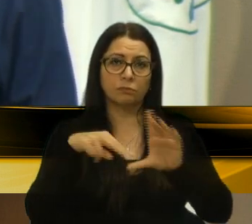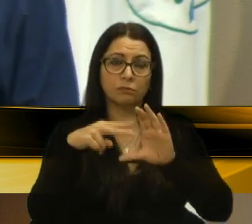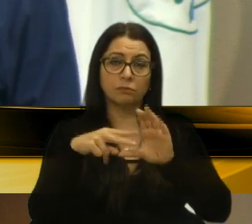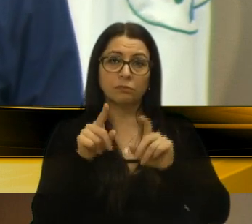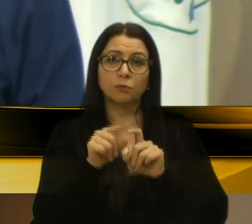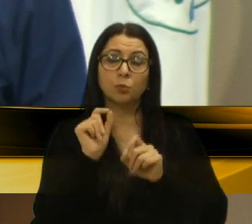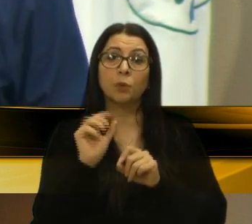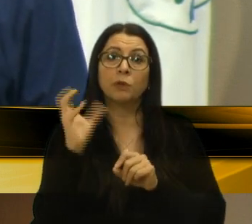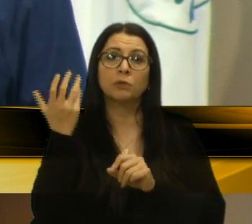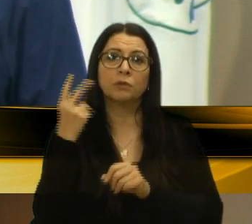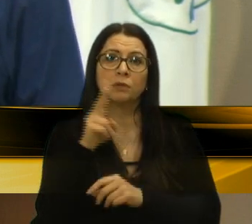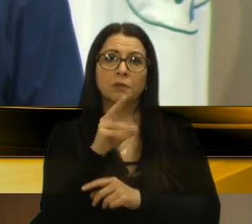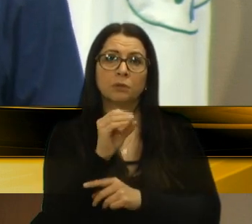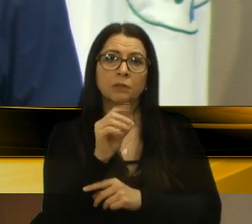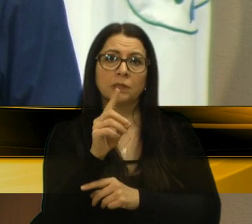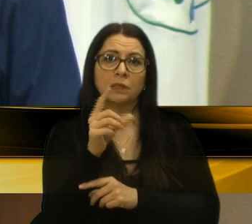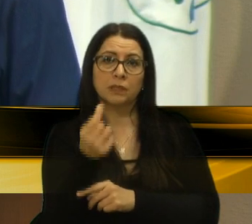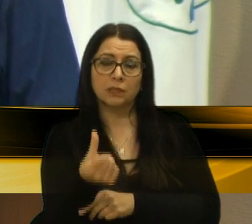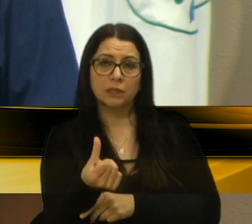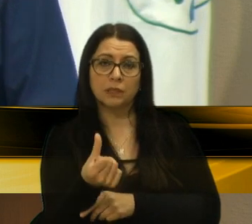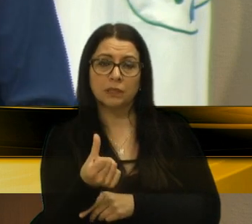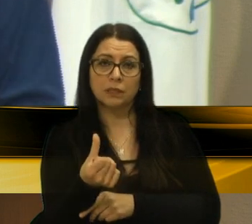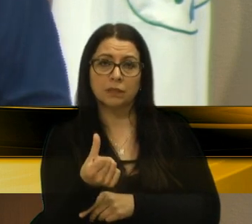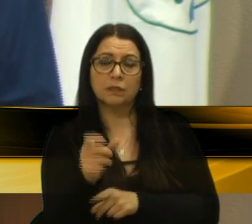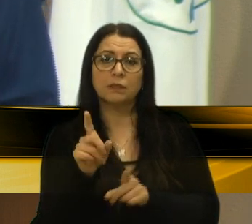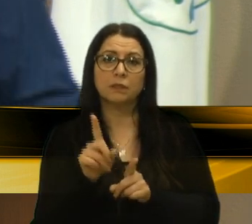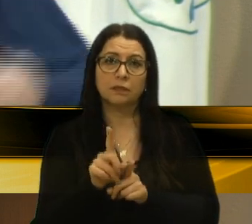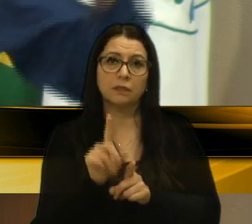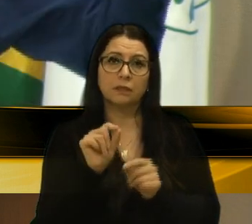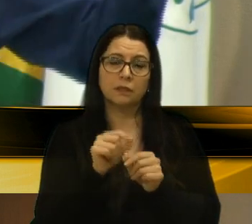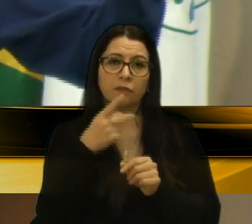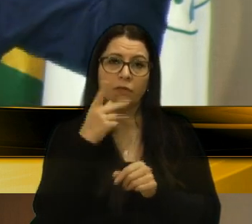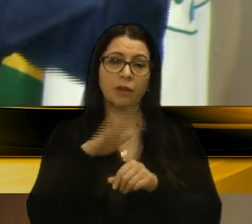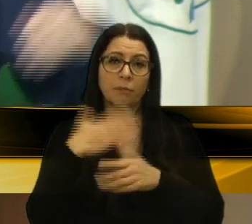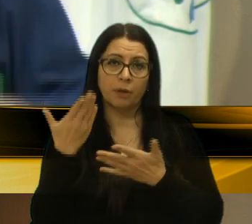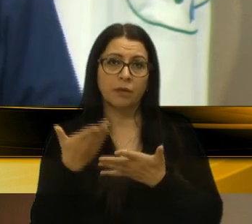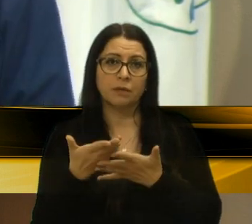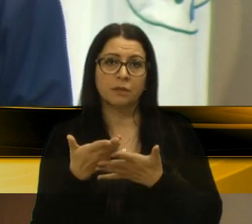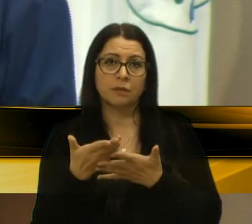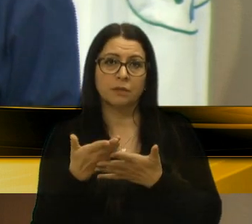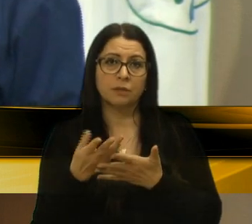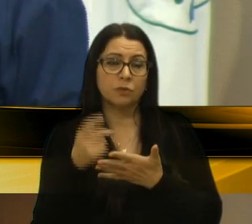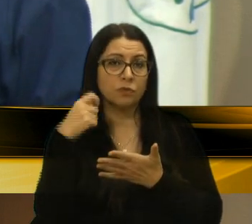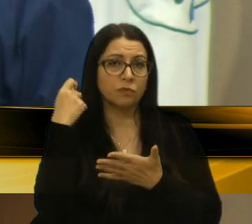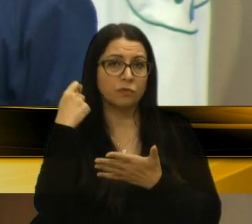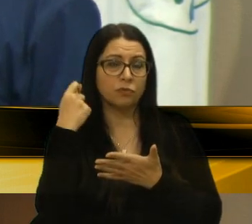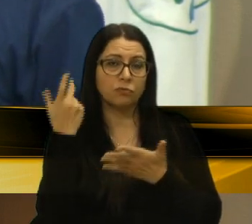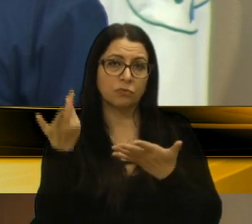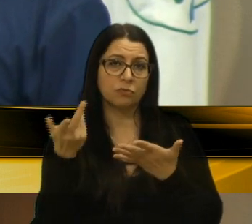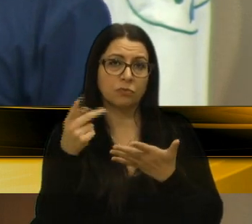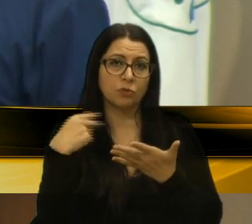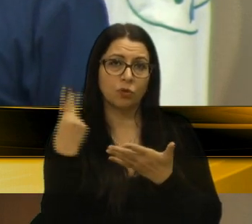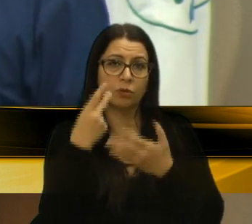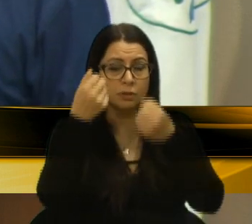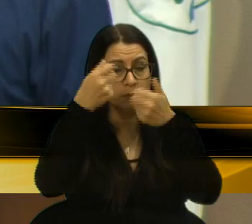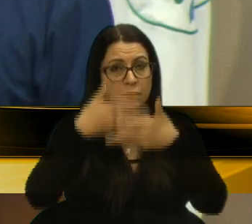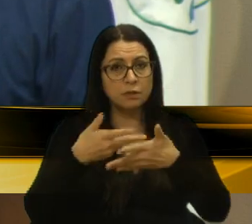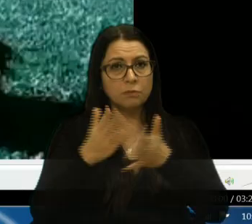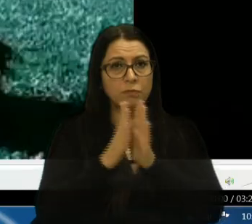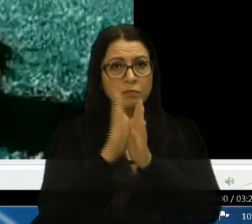que aconteceu em 2016, então, que fala mais o vídeo do que propriamente a nossa explicação. Por